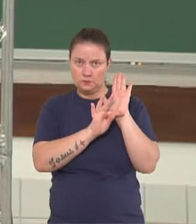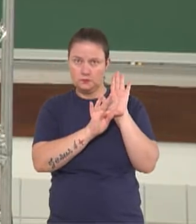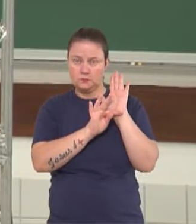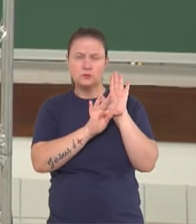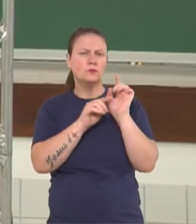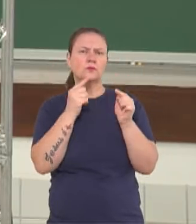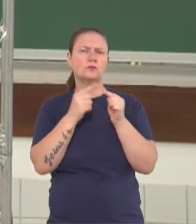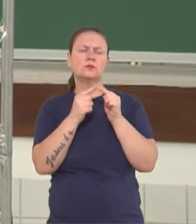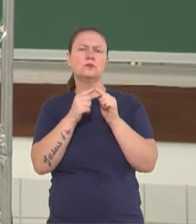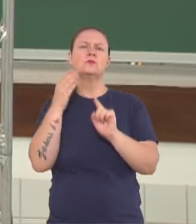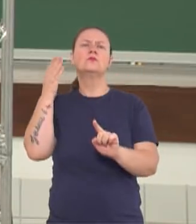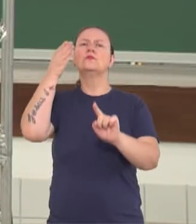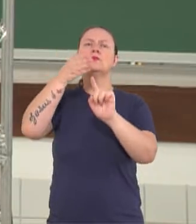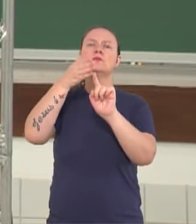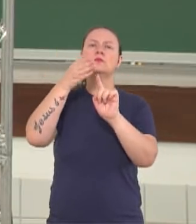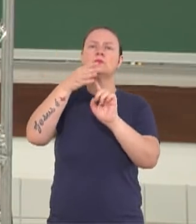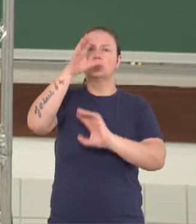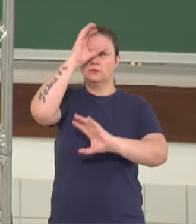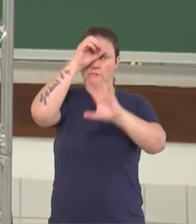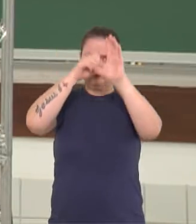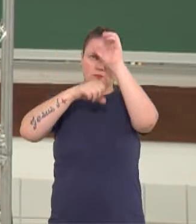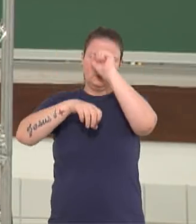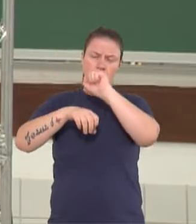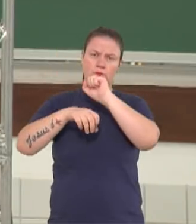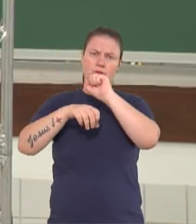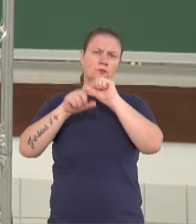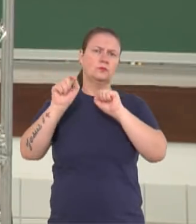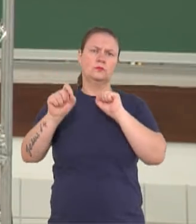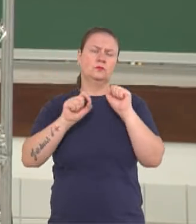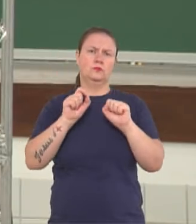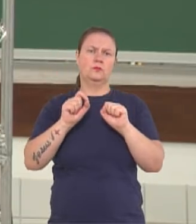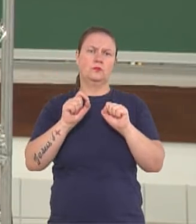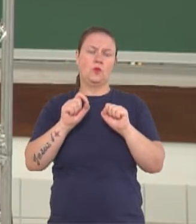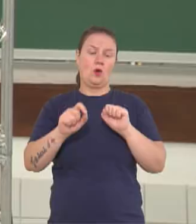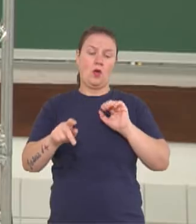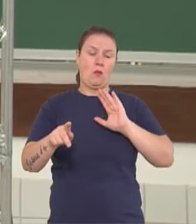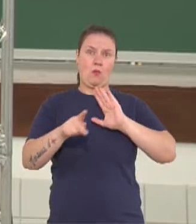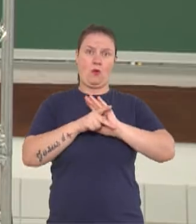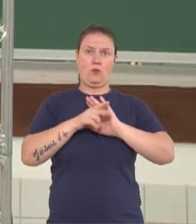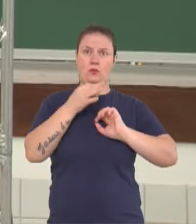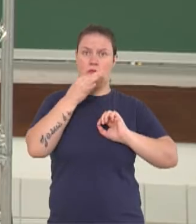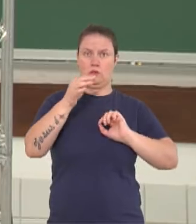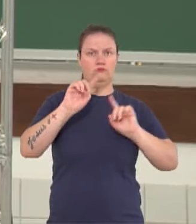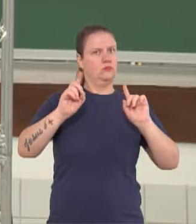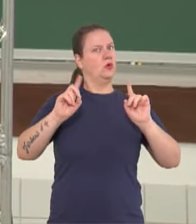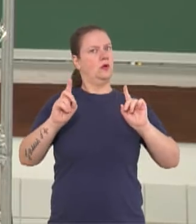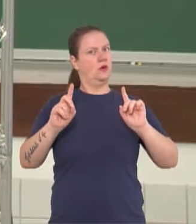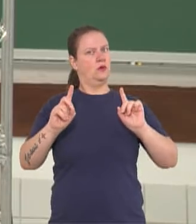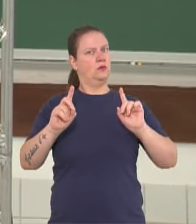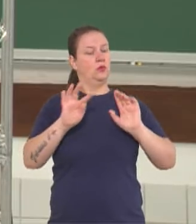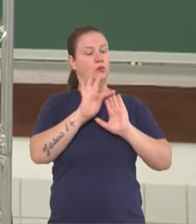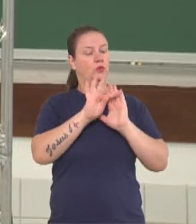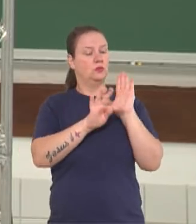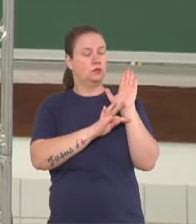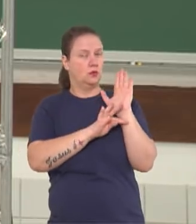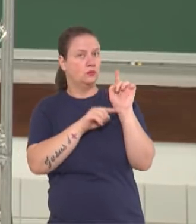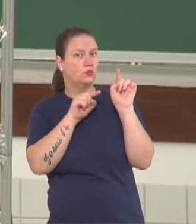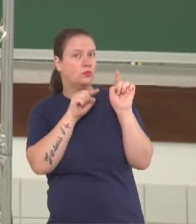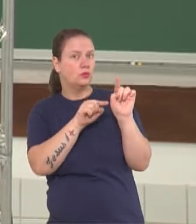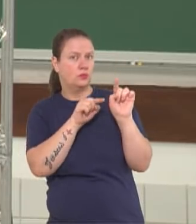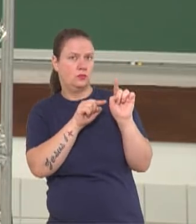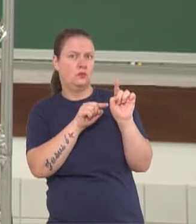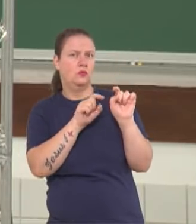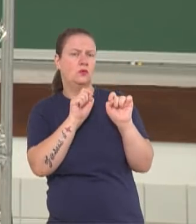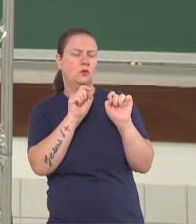porque o objetivo é aprender o que vem a ser essa impessoalidade que aparece nas notícias. Então, vocês podem tanto ter selecionado do texto, uma frase